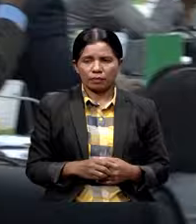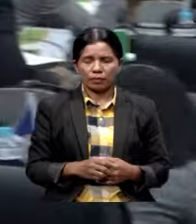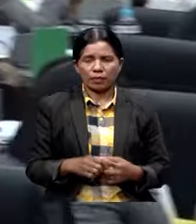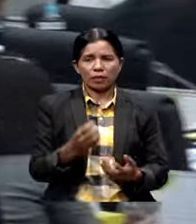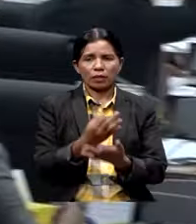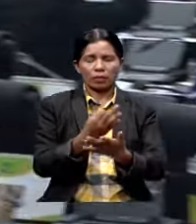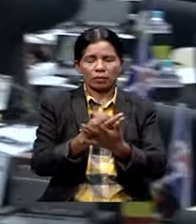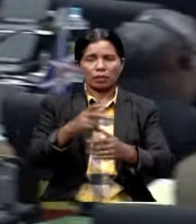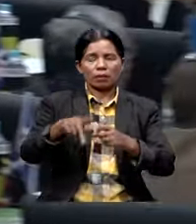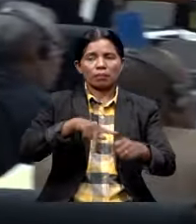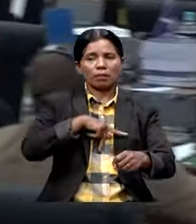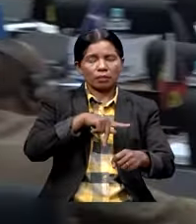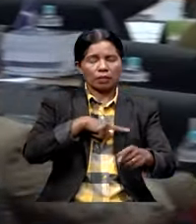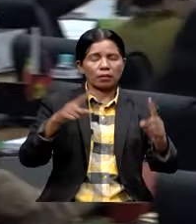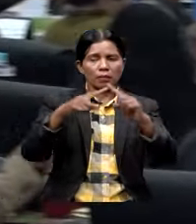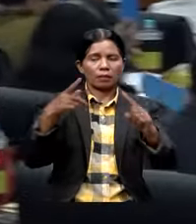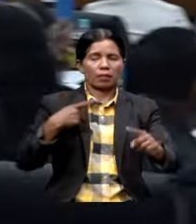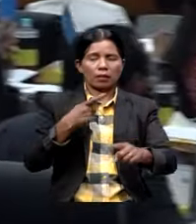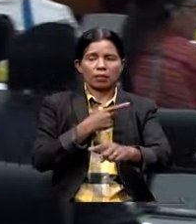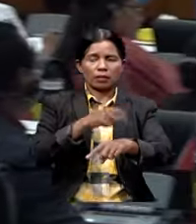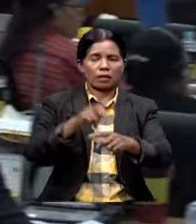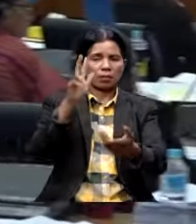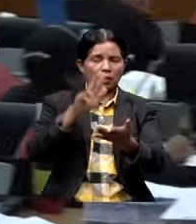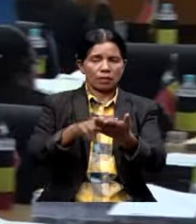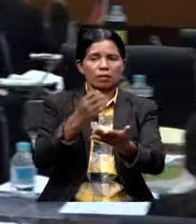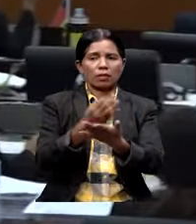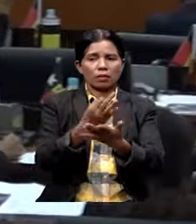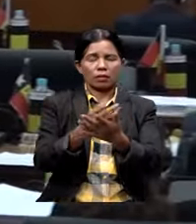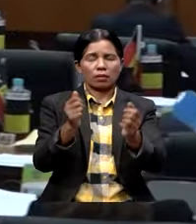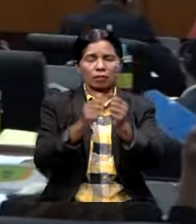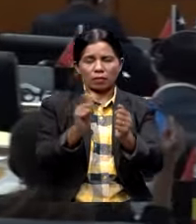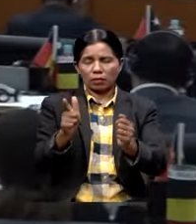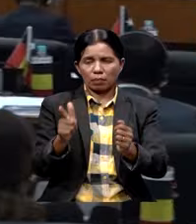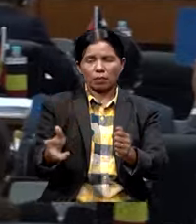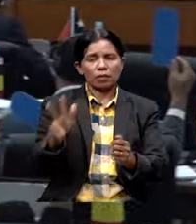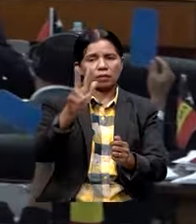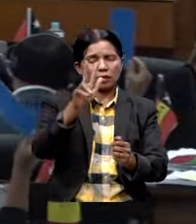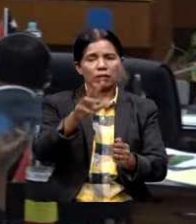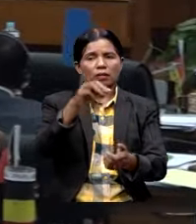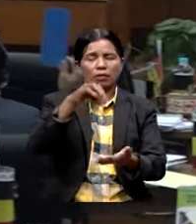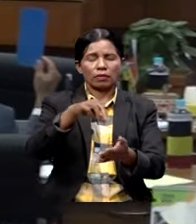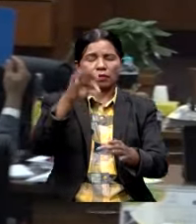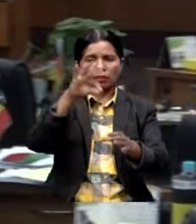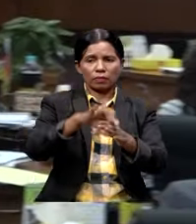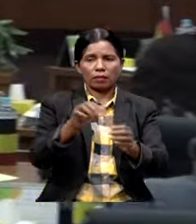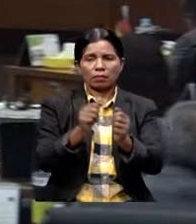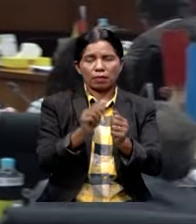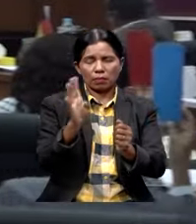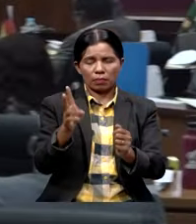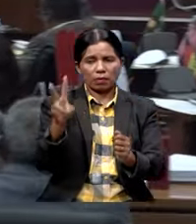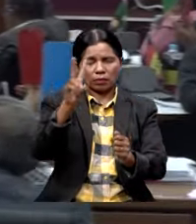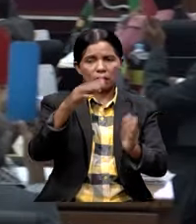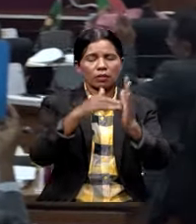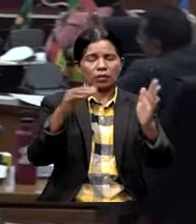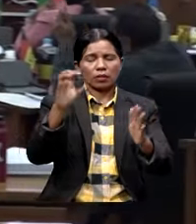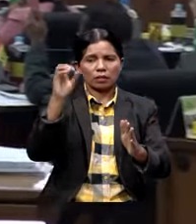Orçamento privativo do Parlamento Nacional aprova onda remontante tocam Rores Sintolo Resin, ou votos a favor, Rato Resin Rua, contra